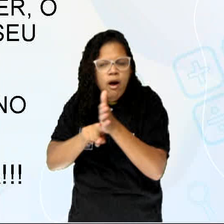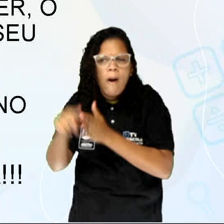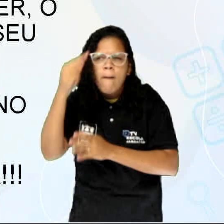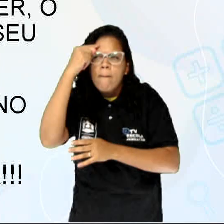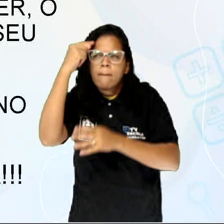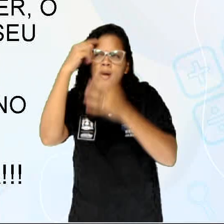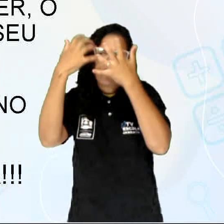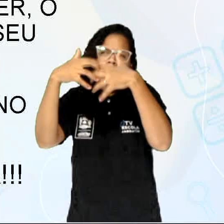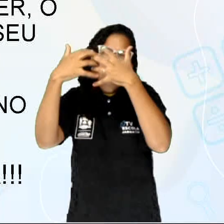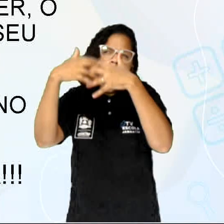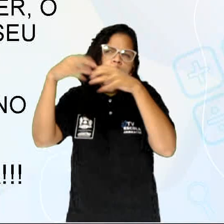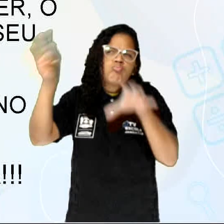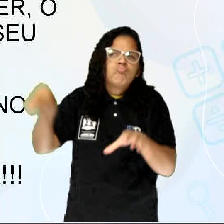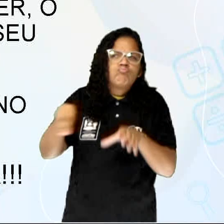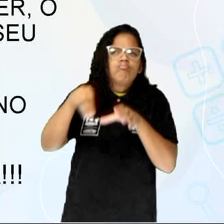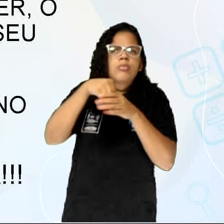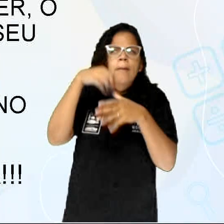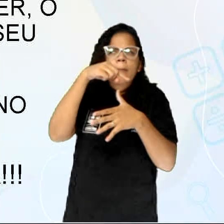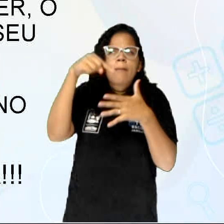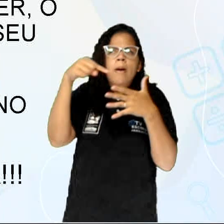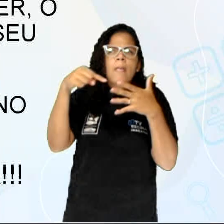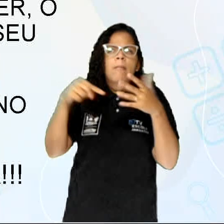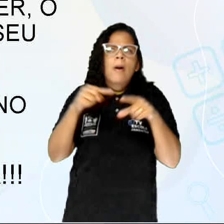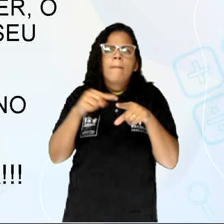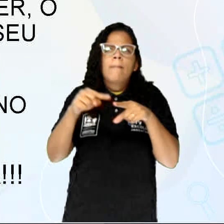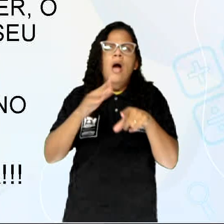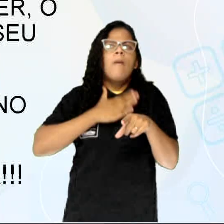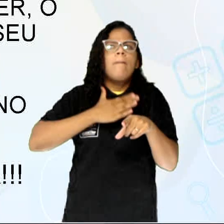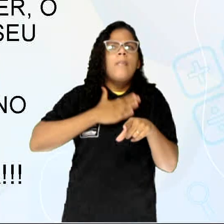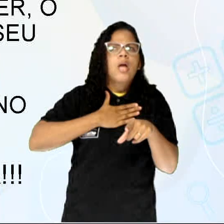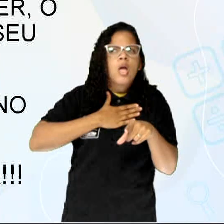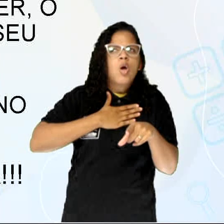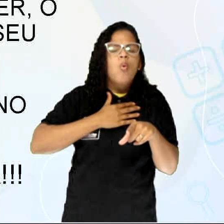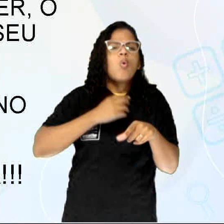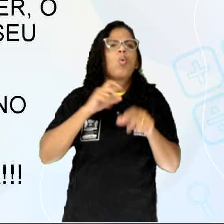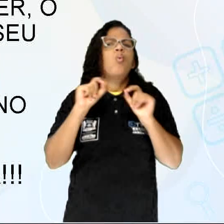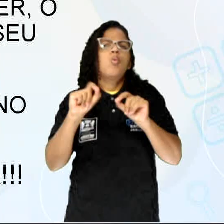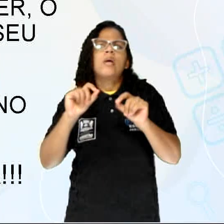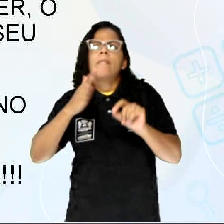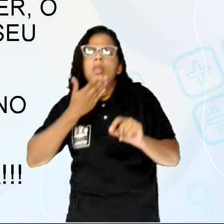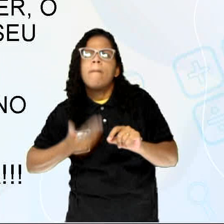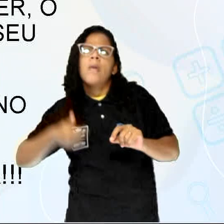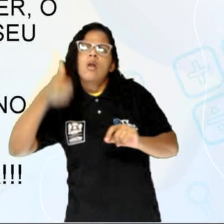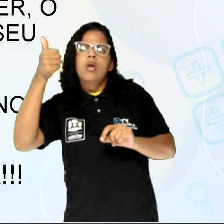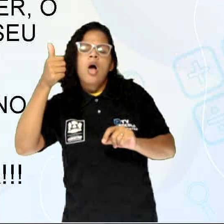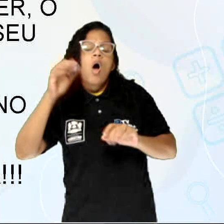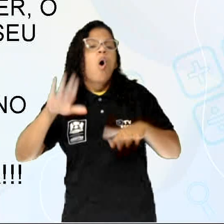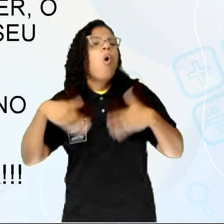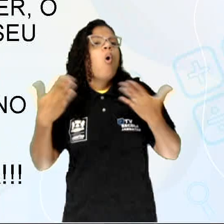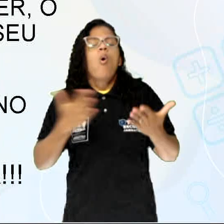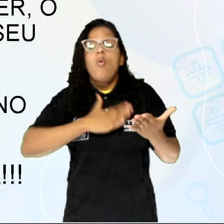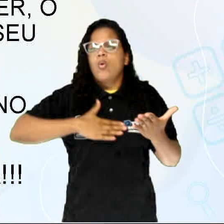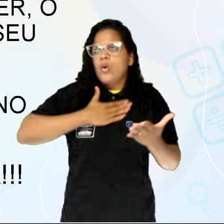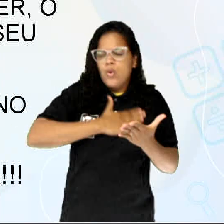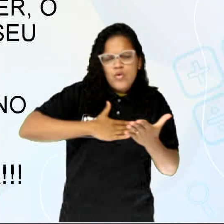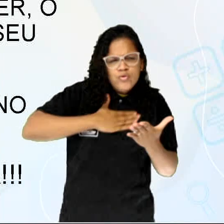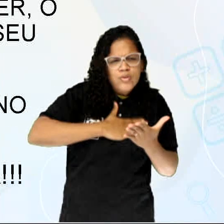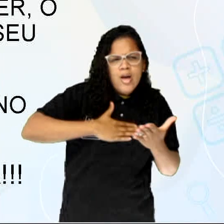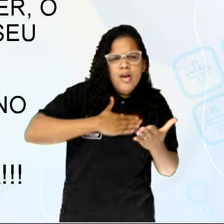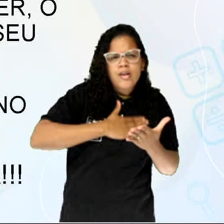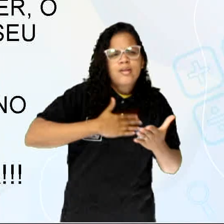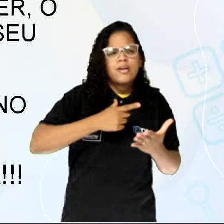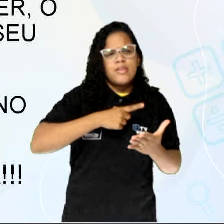que tem no meu bairro e que poderia ser melhor? Ou então, o que eu gostaria que tivesse no meu bairro? Que tipo de